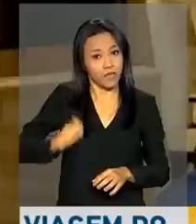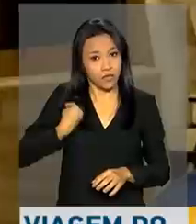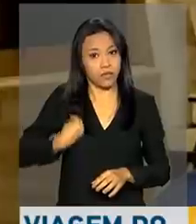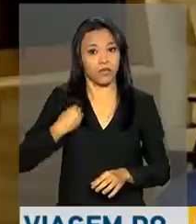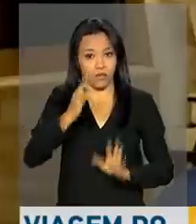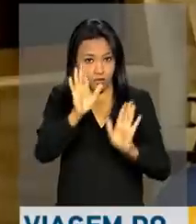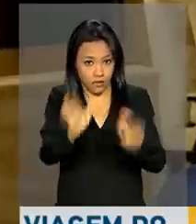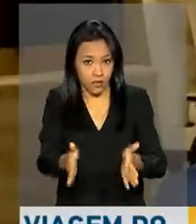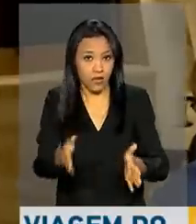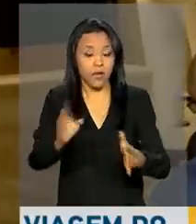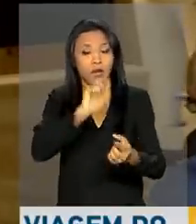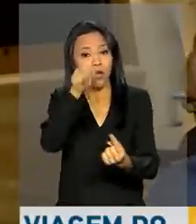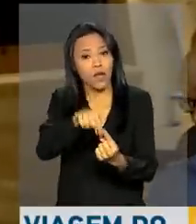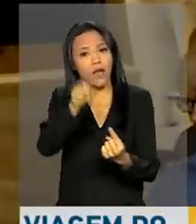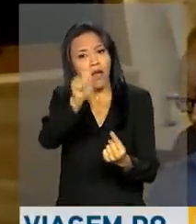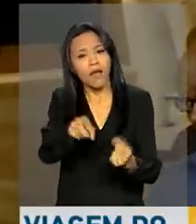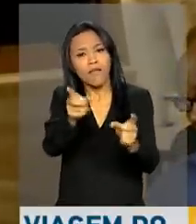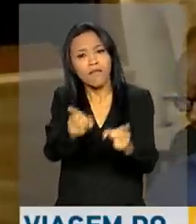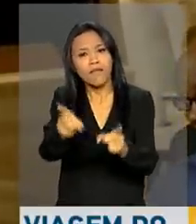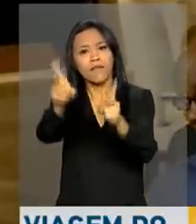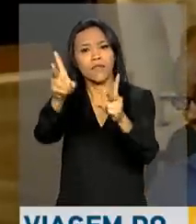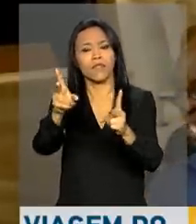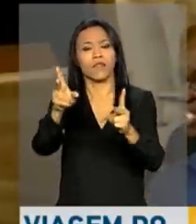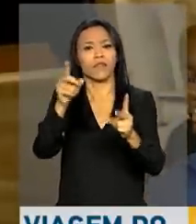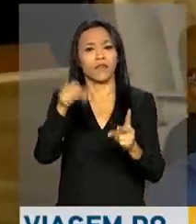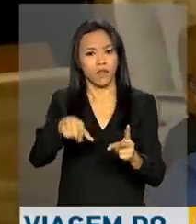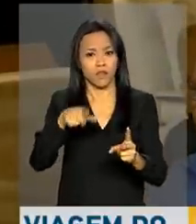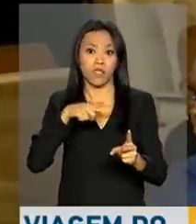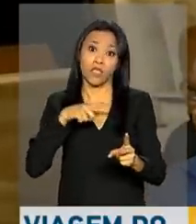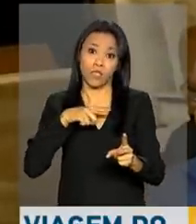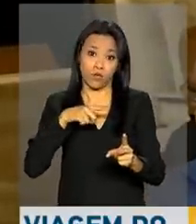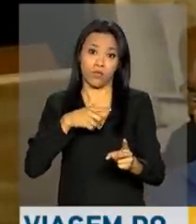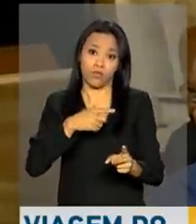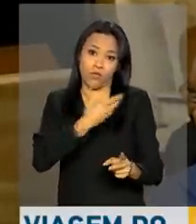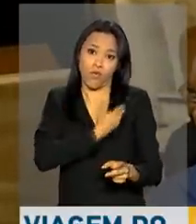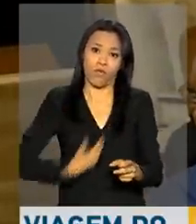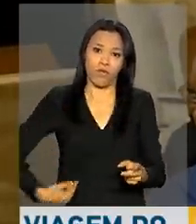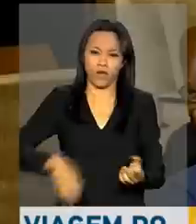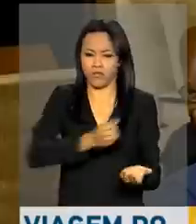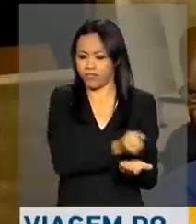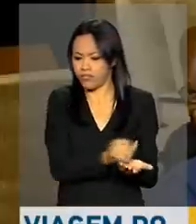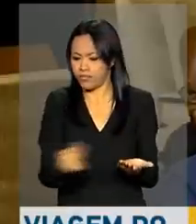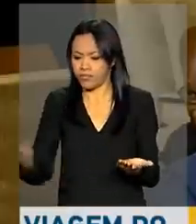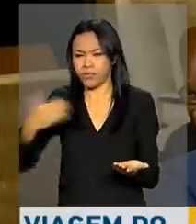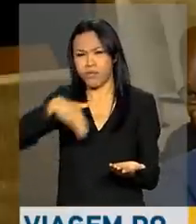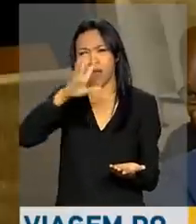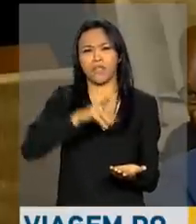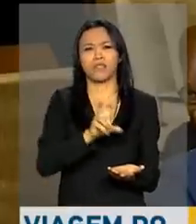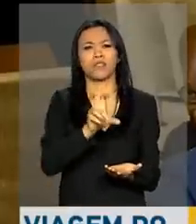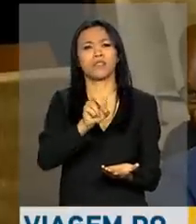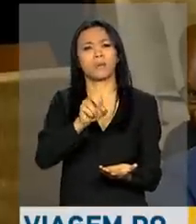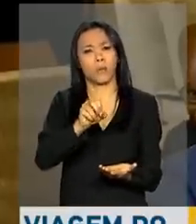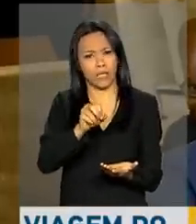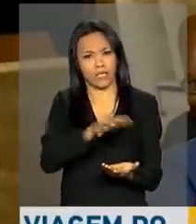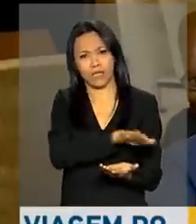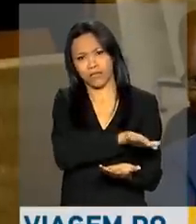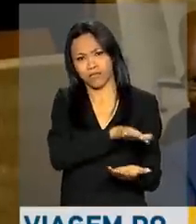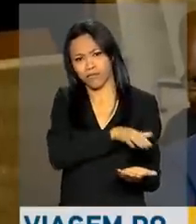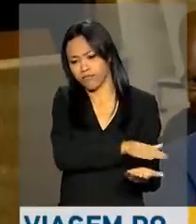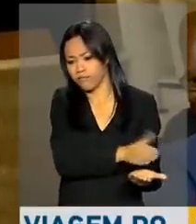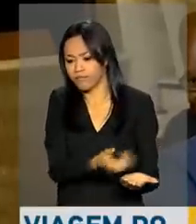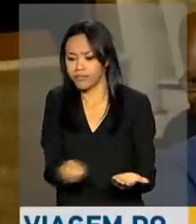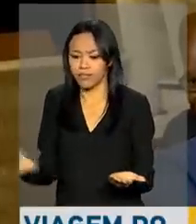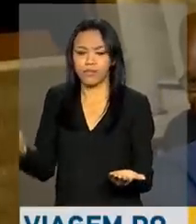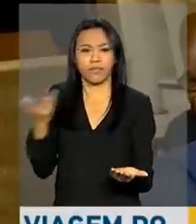pacotes de concessões e privatizações que o governo está colocando à disposição. São mais de 57 setores que estão sendo colocados